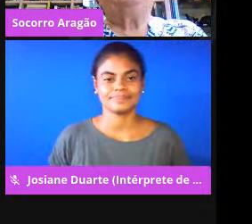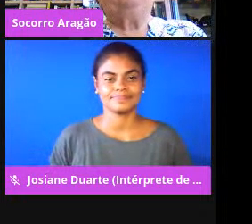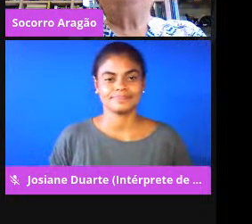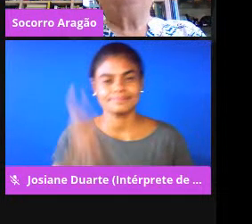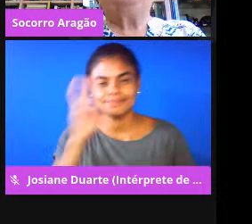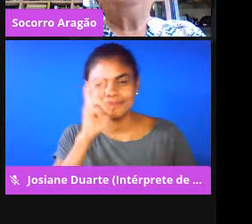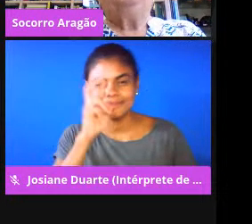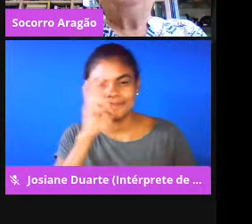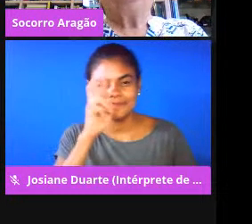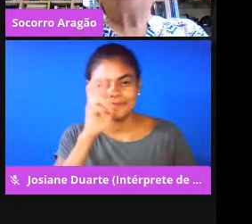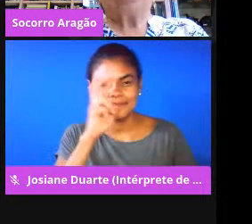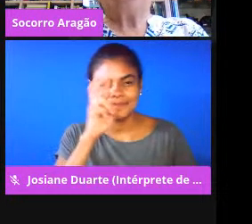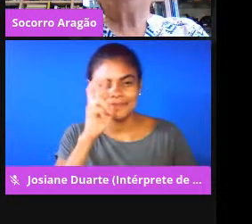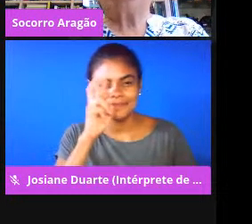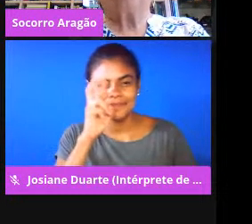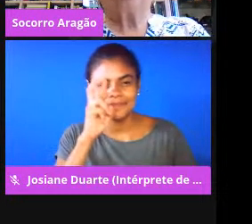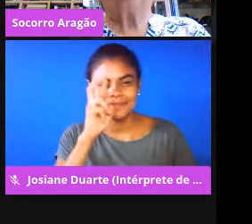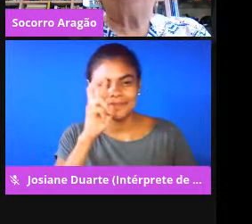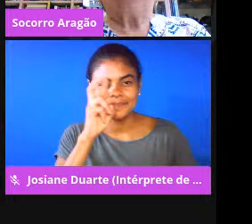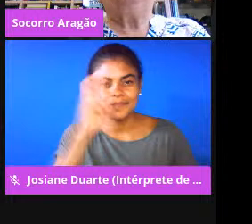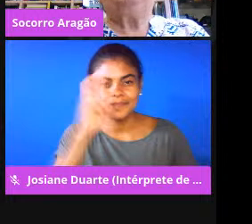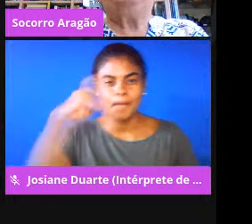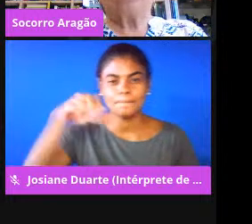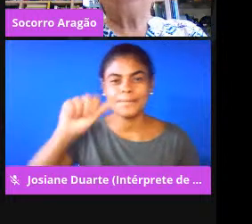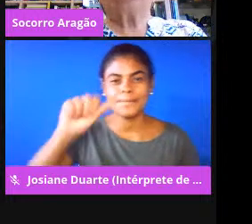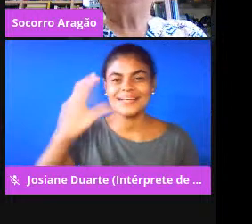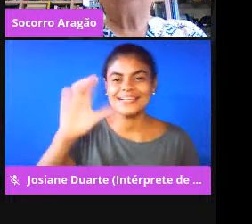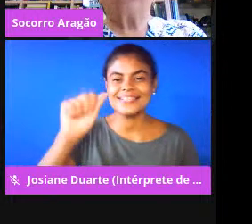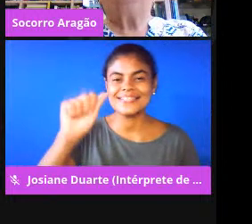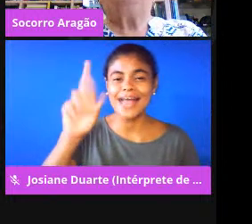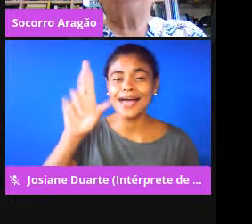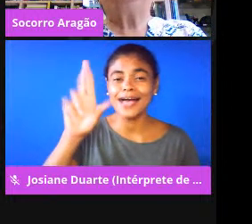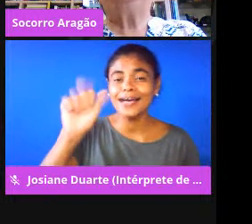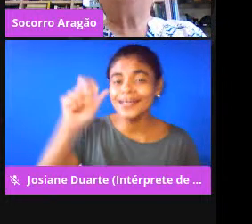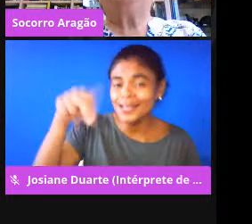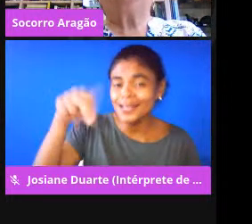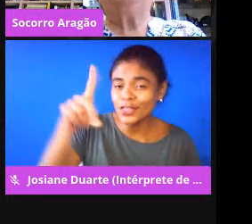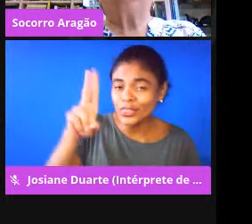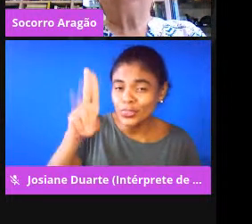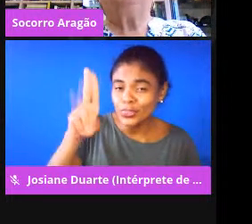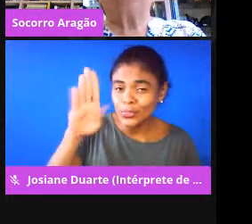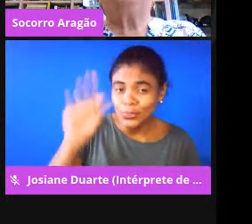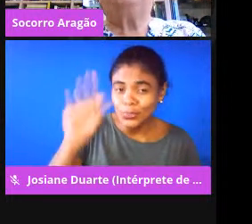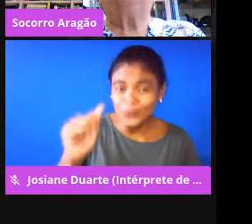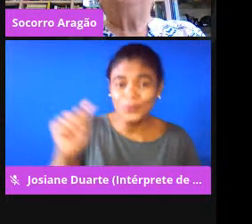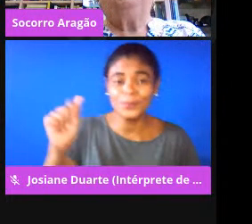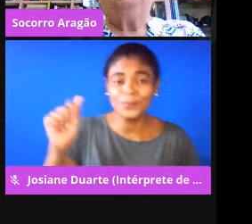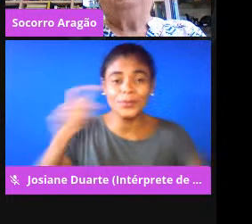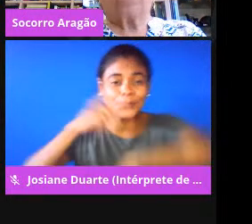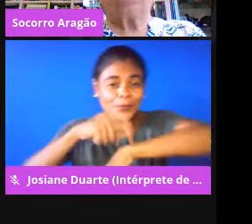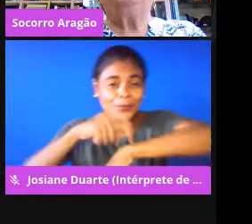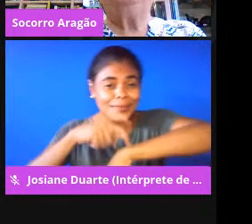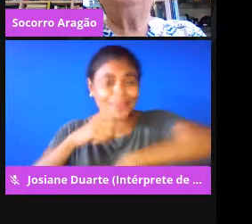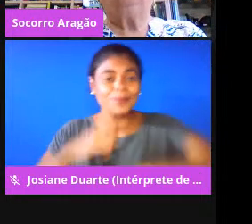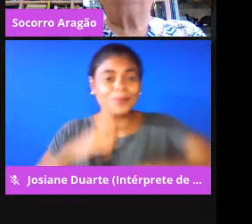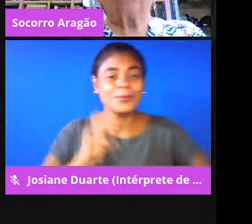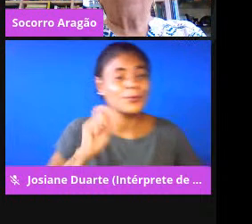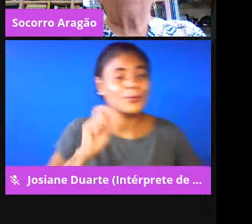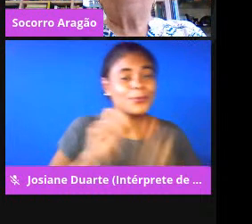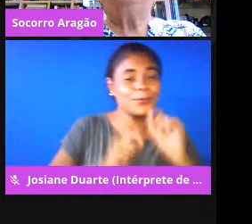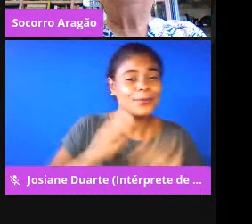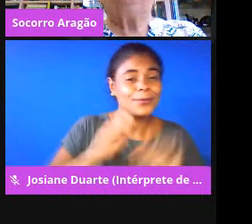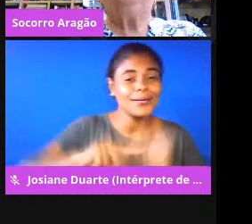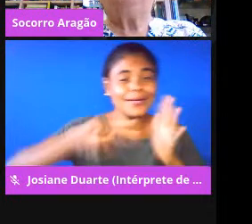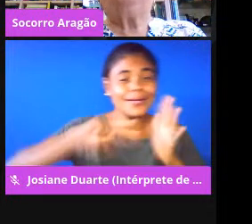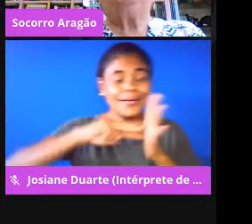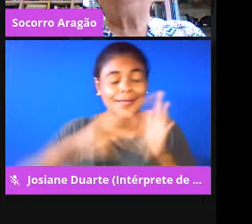Espiar, essa aqui é outra também. Espiar a maçaranduba do tempo. Olhar a árvore maçaranduba para ver se está crescendo no tempo certo. Acordei ainda agora,